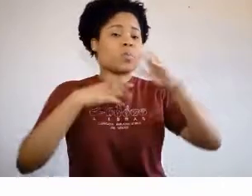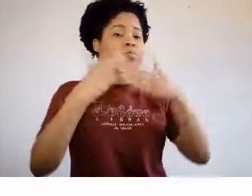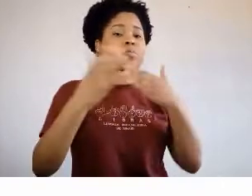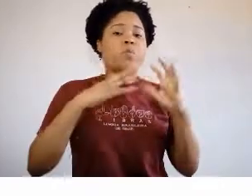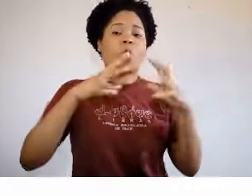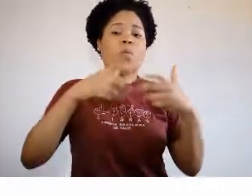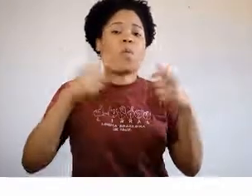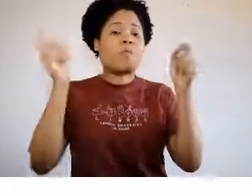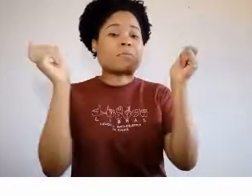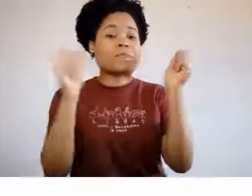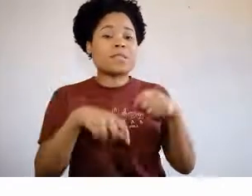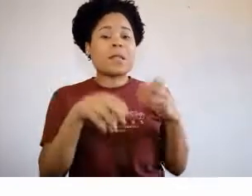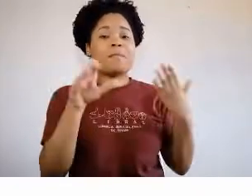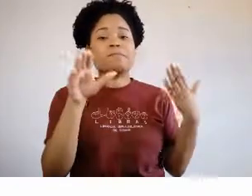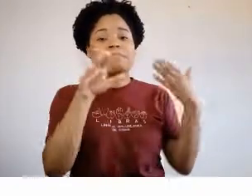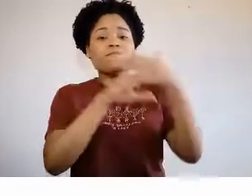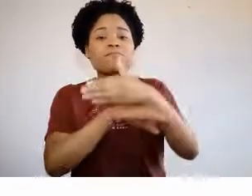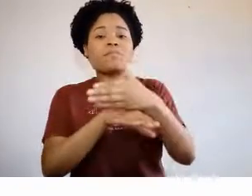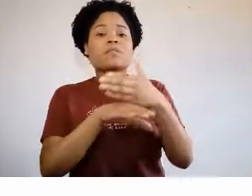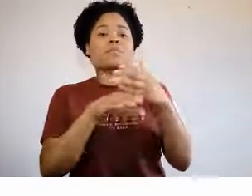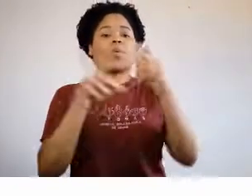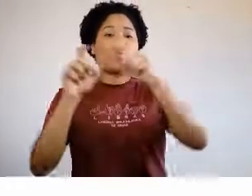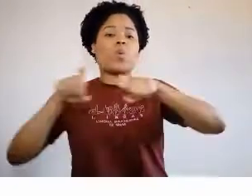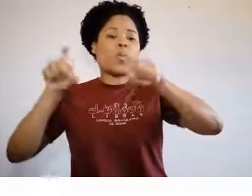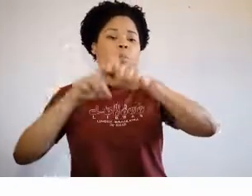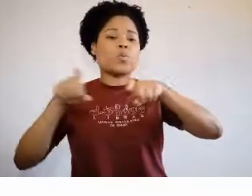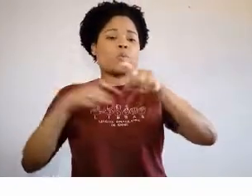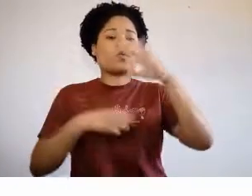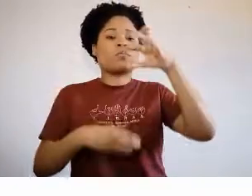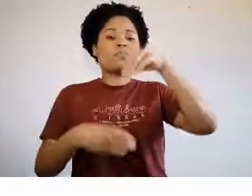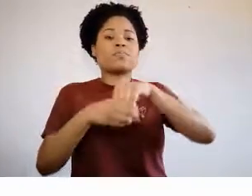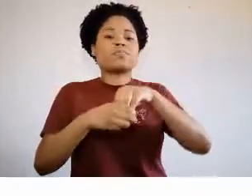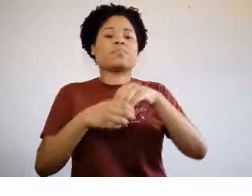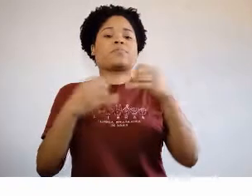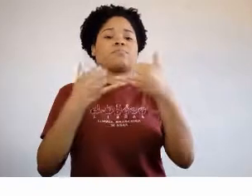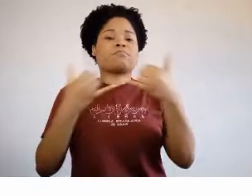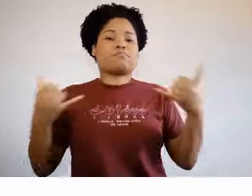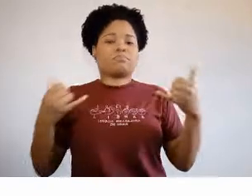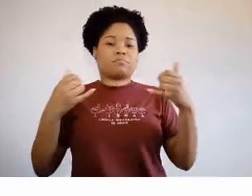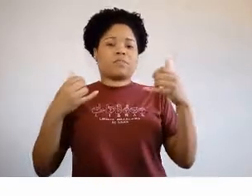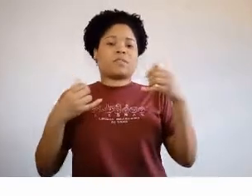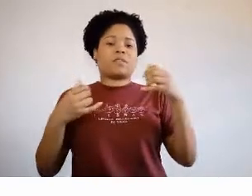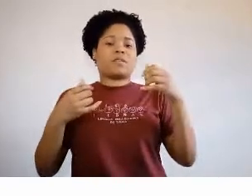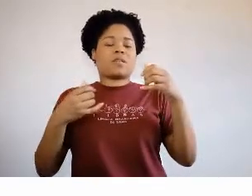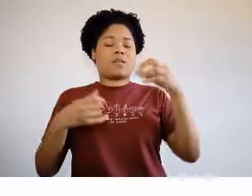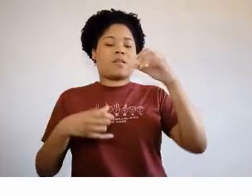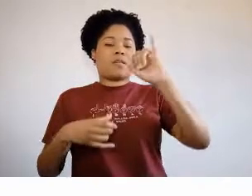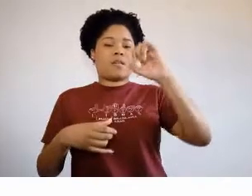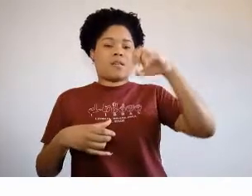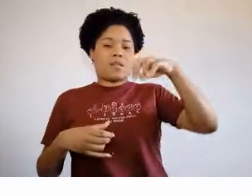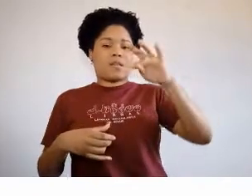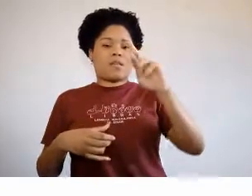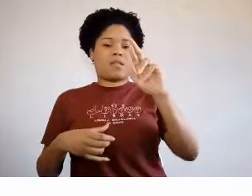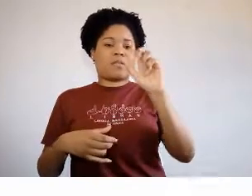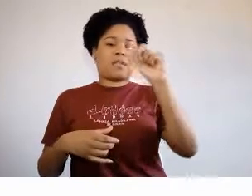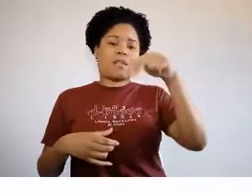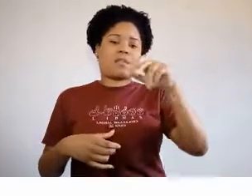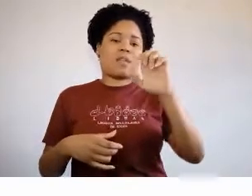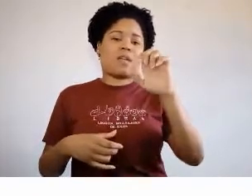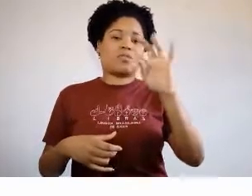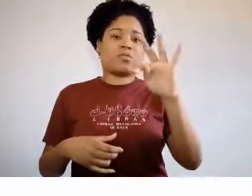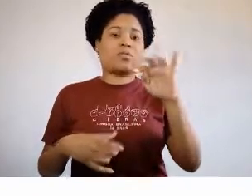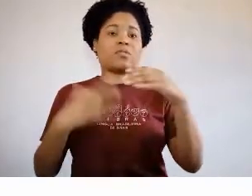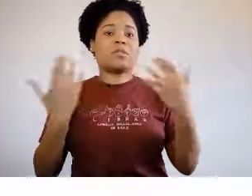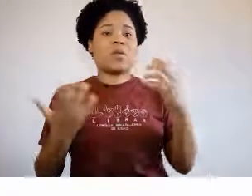mundo, você também consegue acessar os computadores da sua rede interna, da sua intranet.